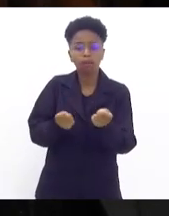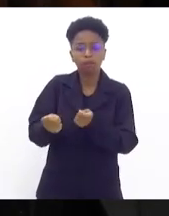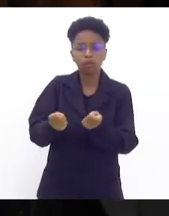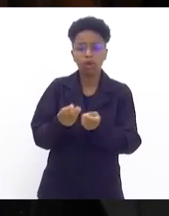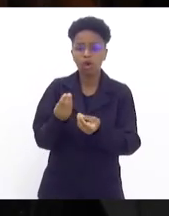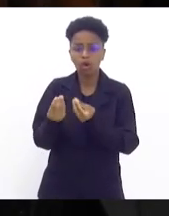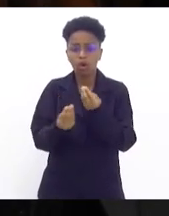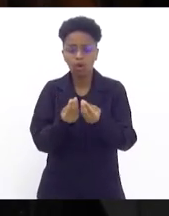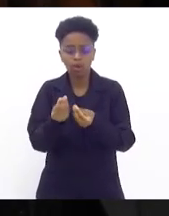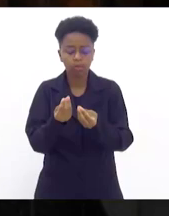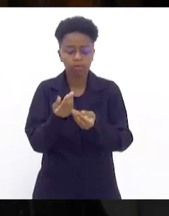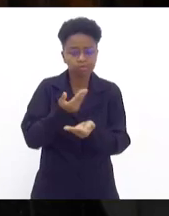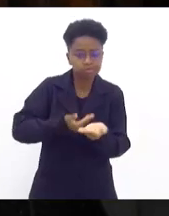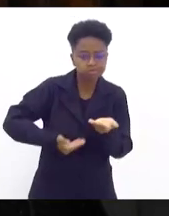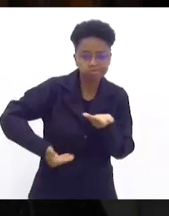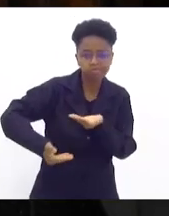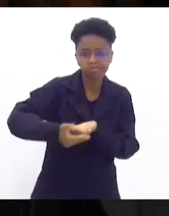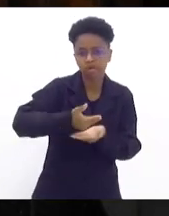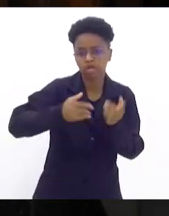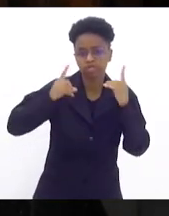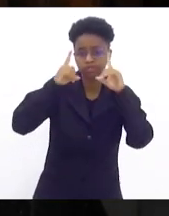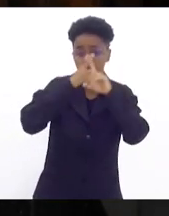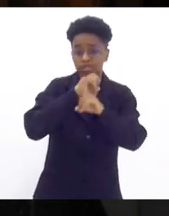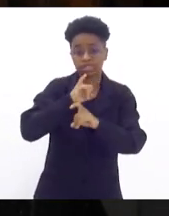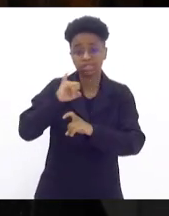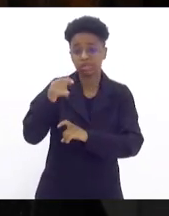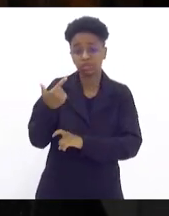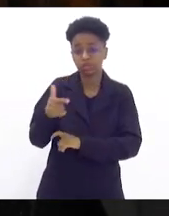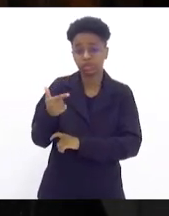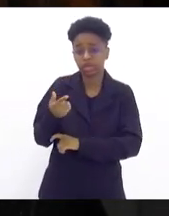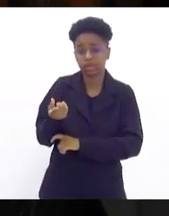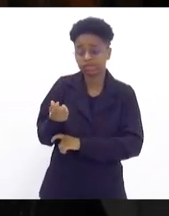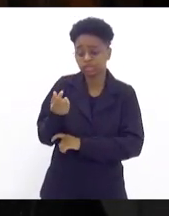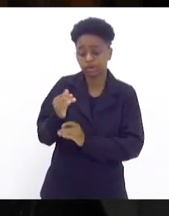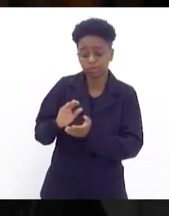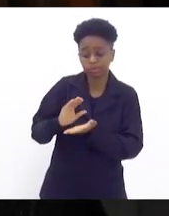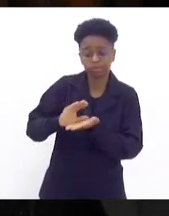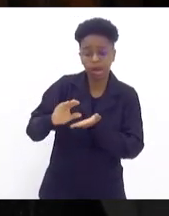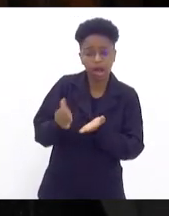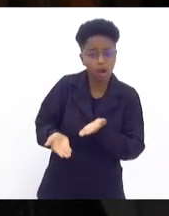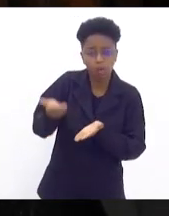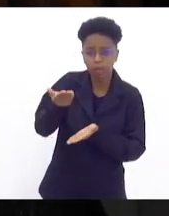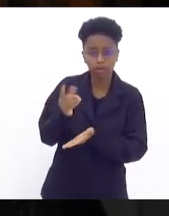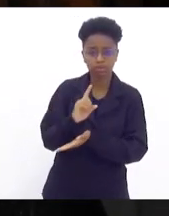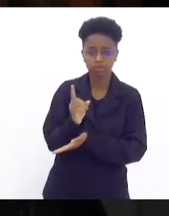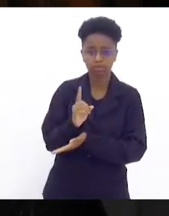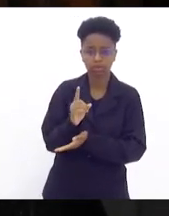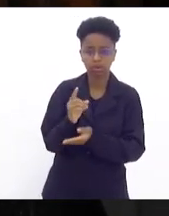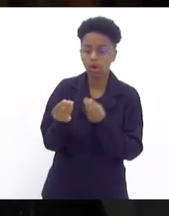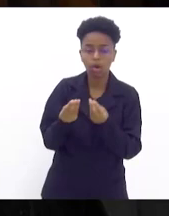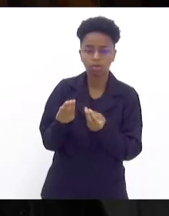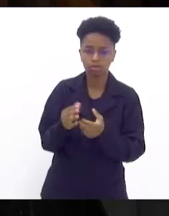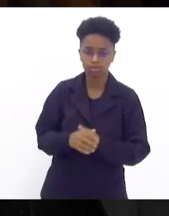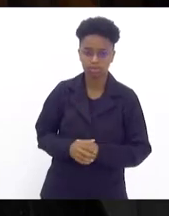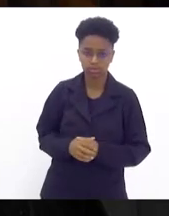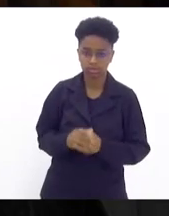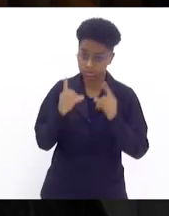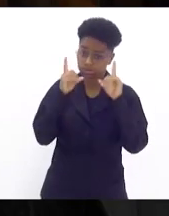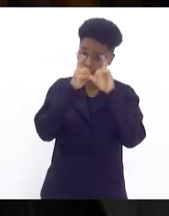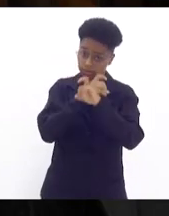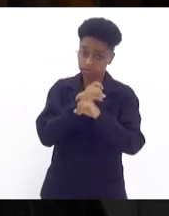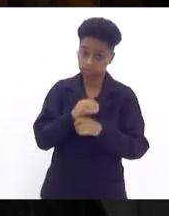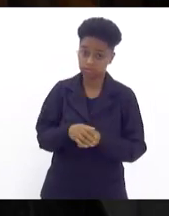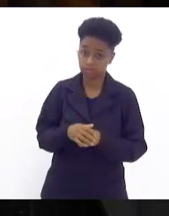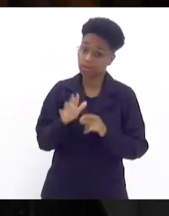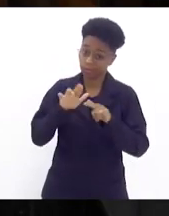conflito sem aumento de Carga Tributária é difícil olha Tiradentes